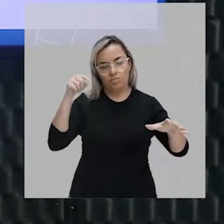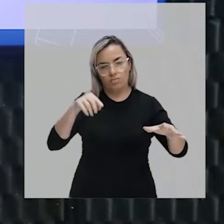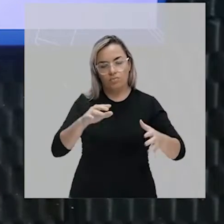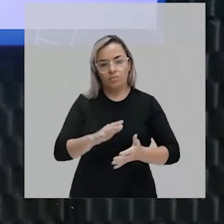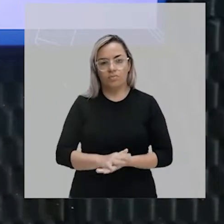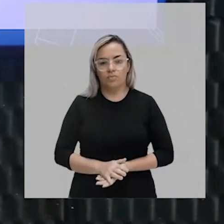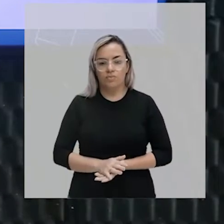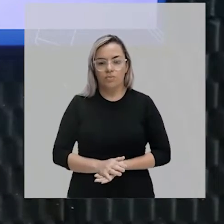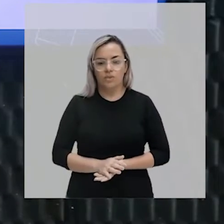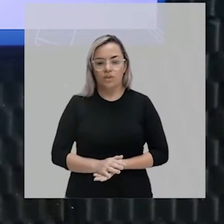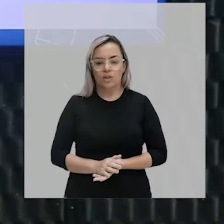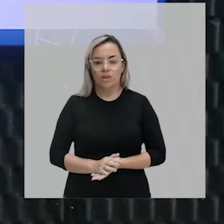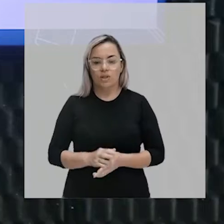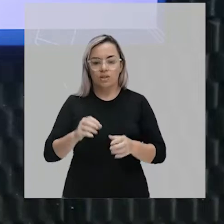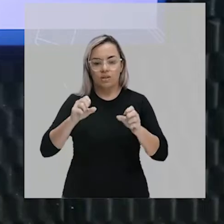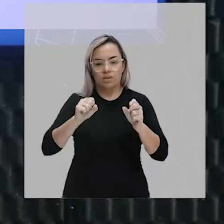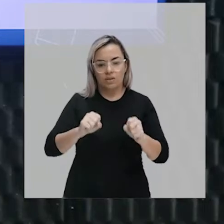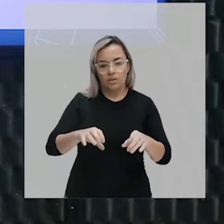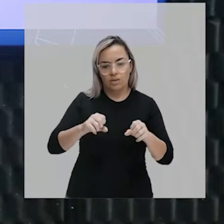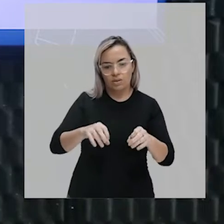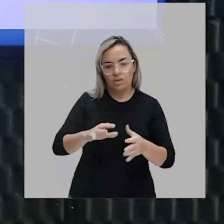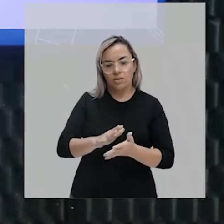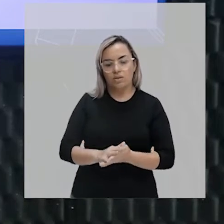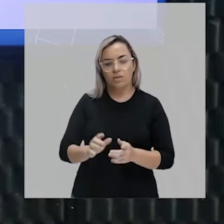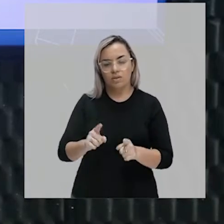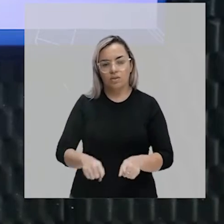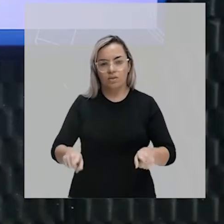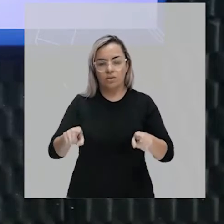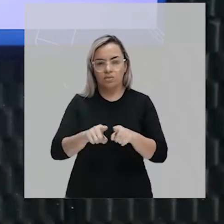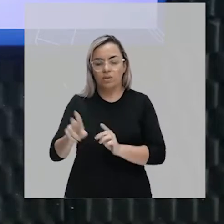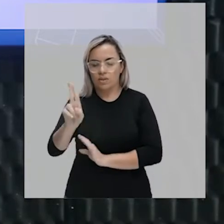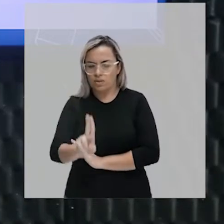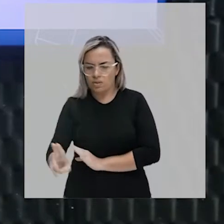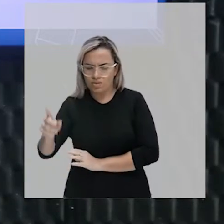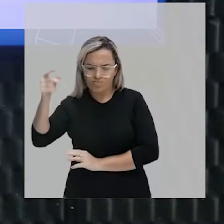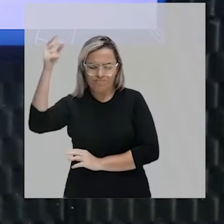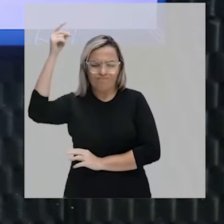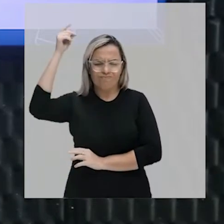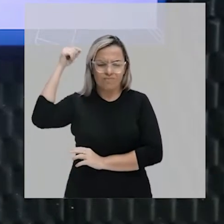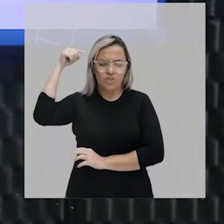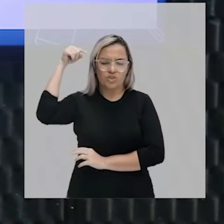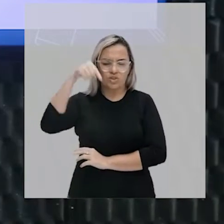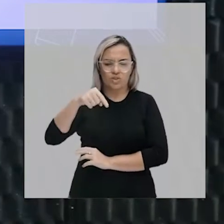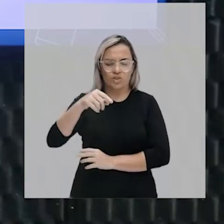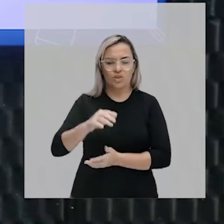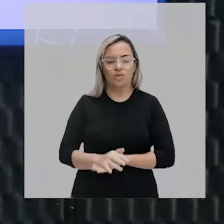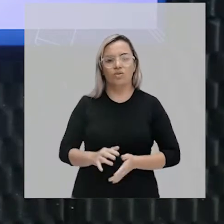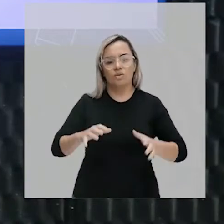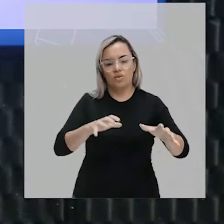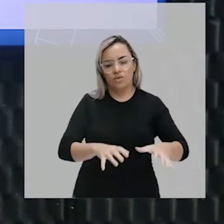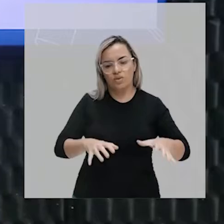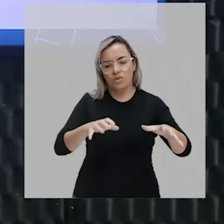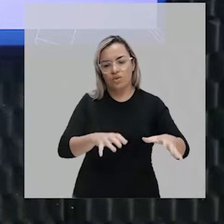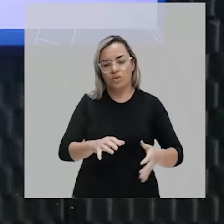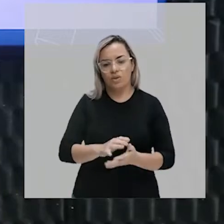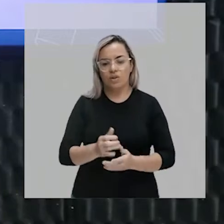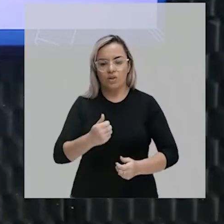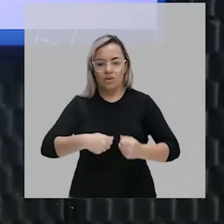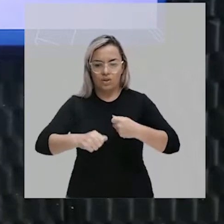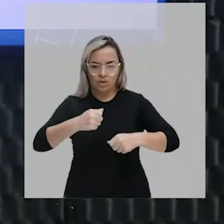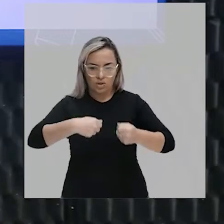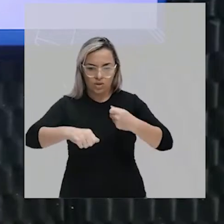no mundo estão localizadas no Reino Unido a questão Econômica Tudo mudou depois da Revolução